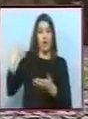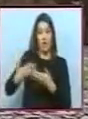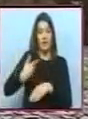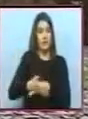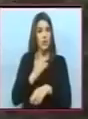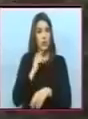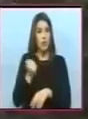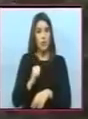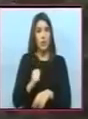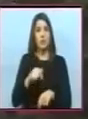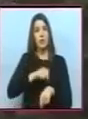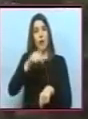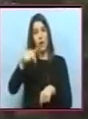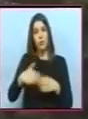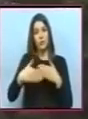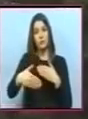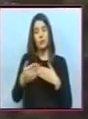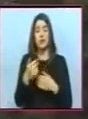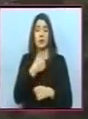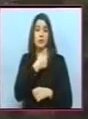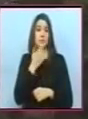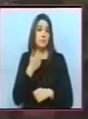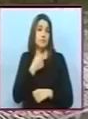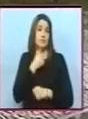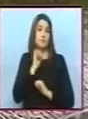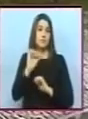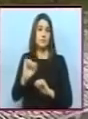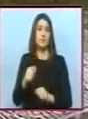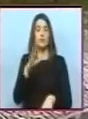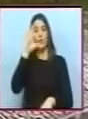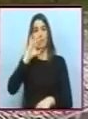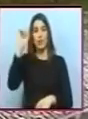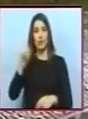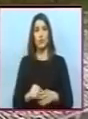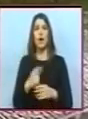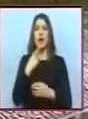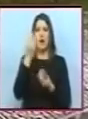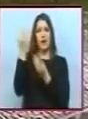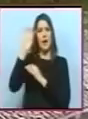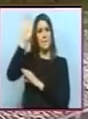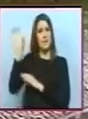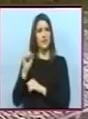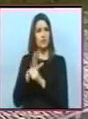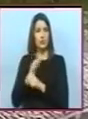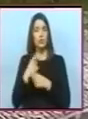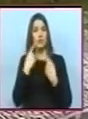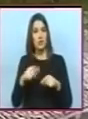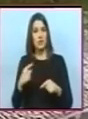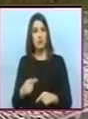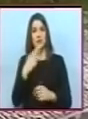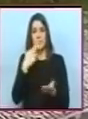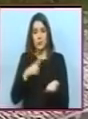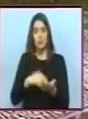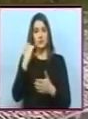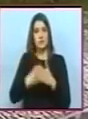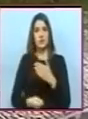é claramente uma opção política. Os impostos sucessórios existem em muitos outros países, em muitos outros ordenamentos jurídicos, até muito próximos de nós,